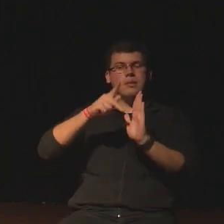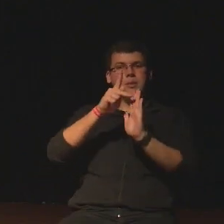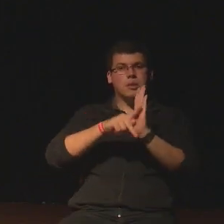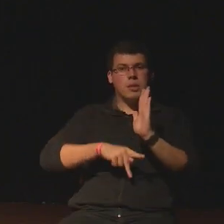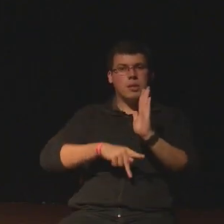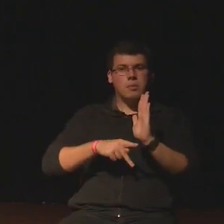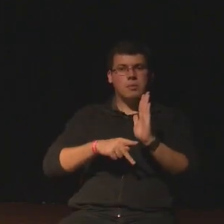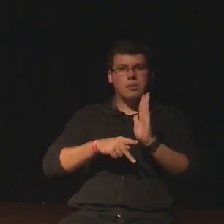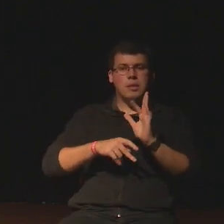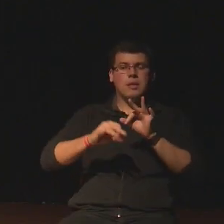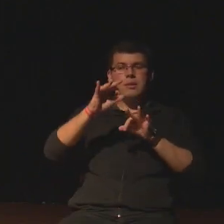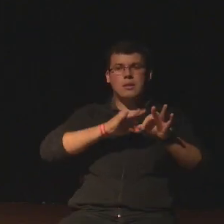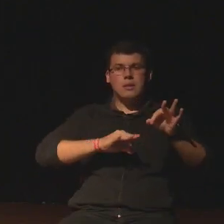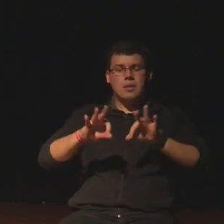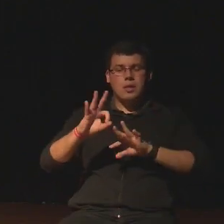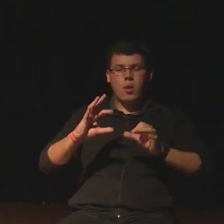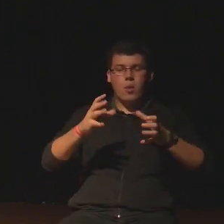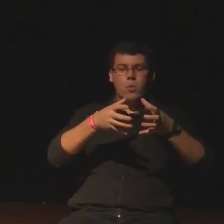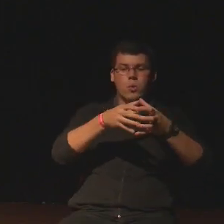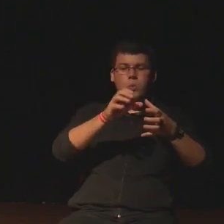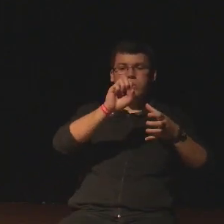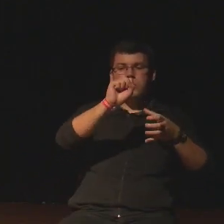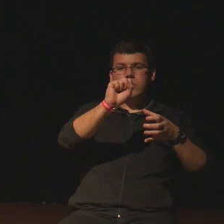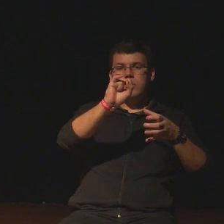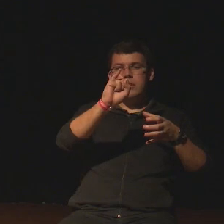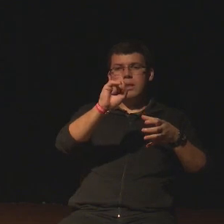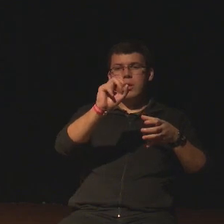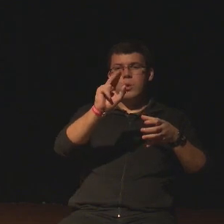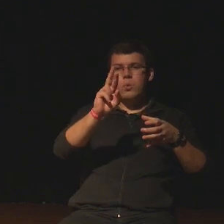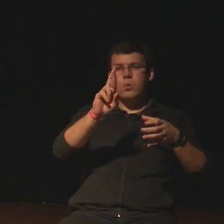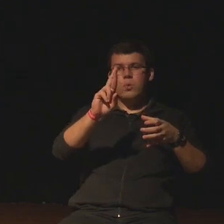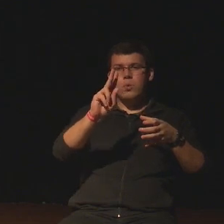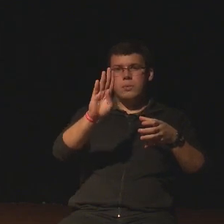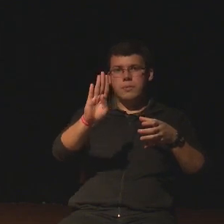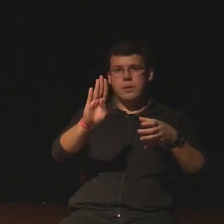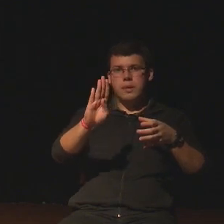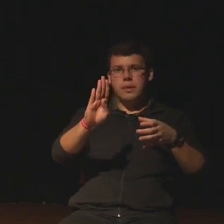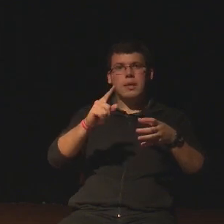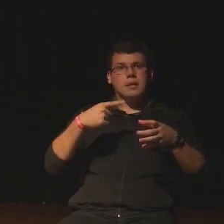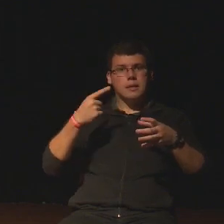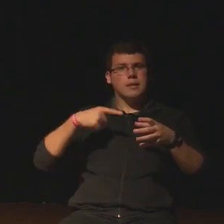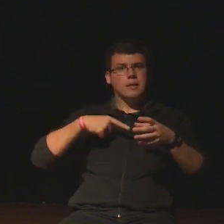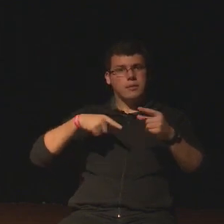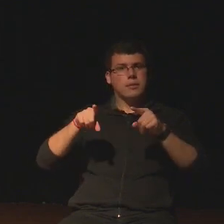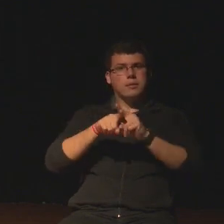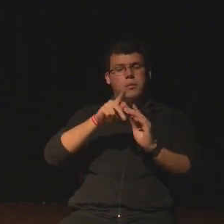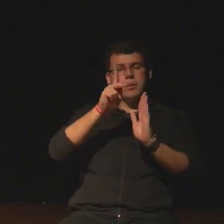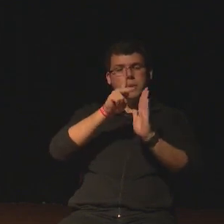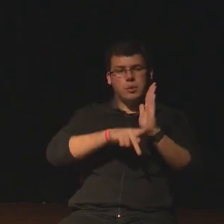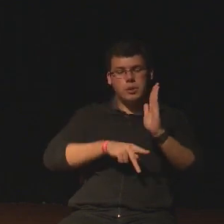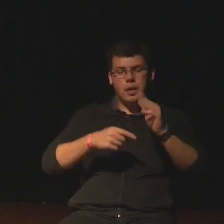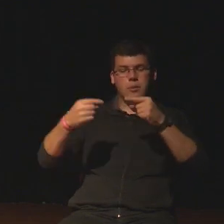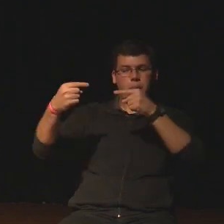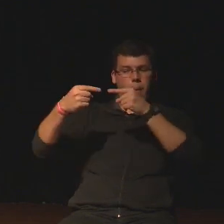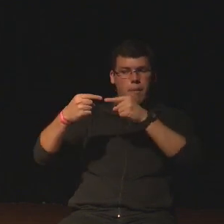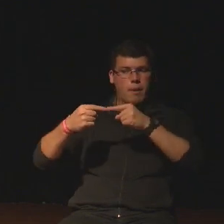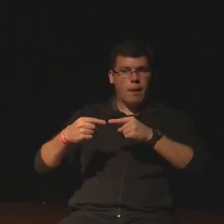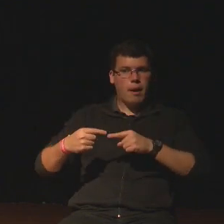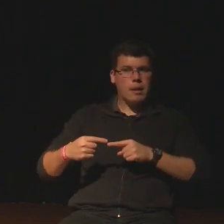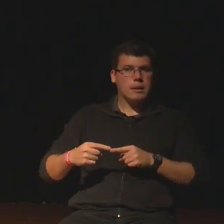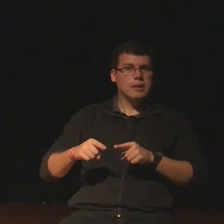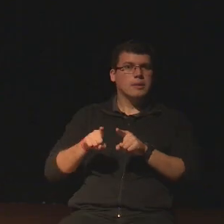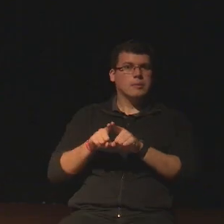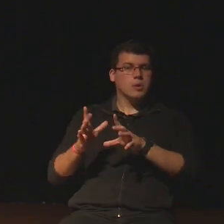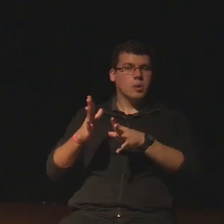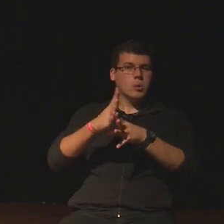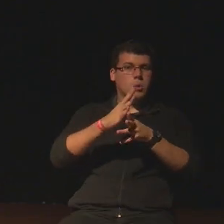agora. É um projeto que, inclusive, a gente teve que fazer um processo de compatibilização. A gente pegou os estudos que tinham sido desenvolvidos aqui e juntou com aquilo que